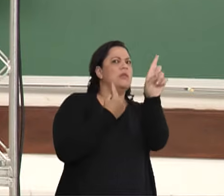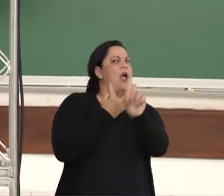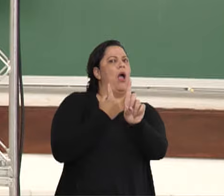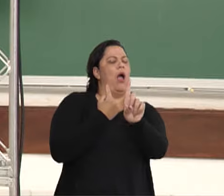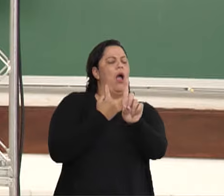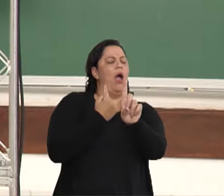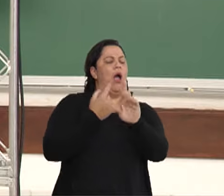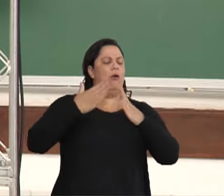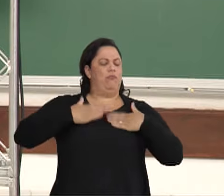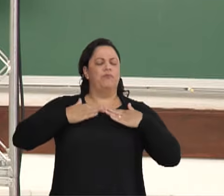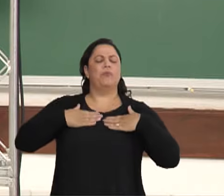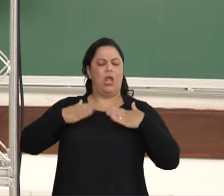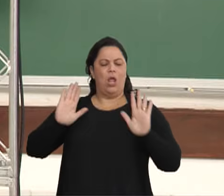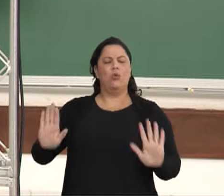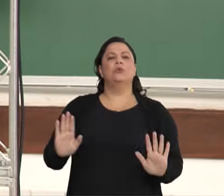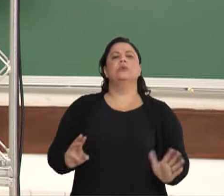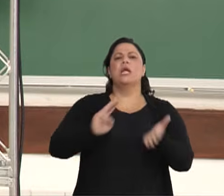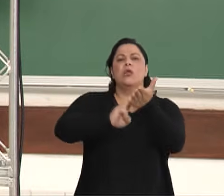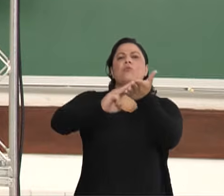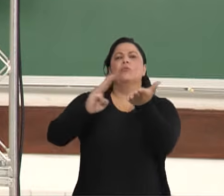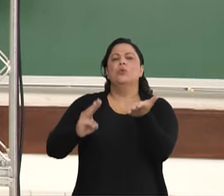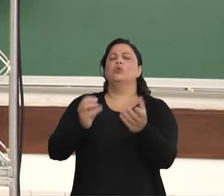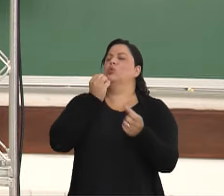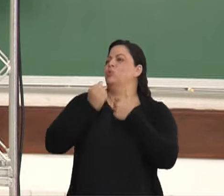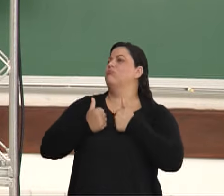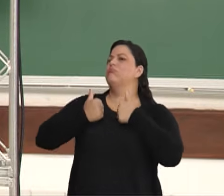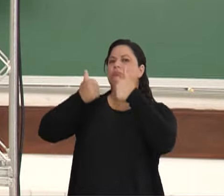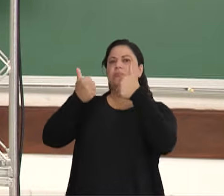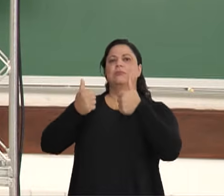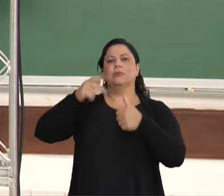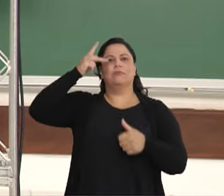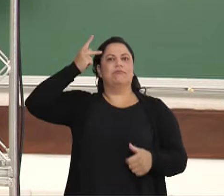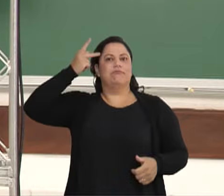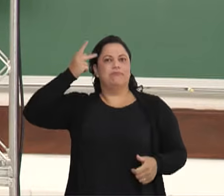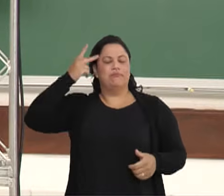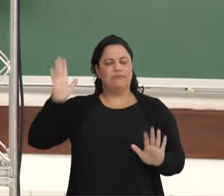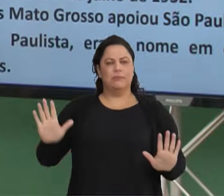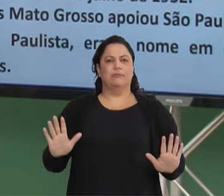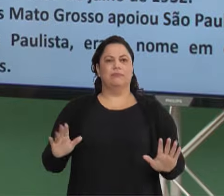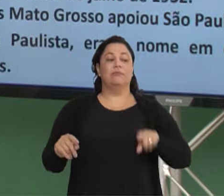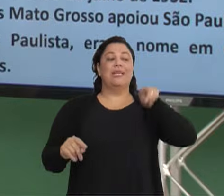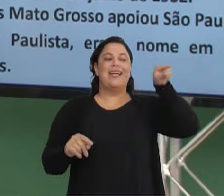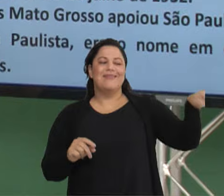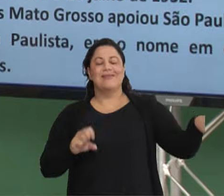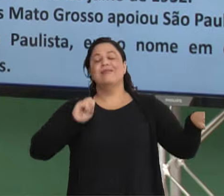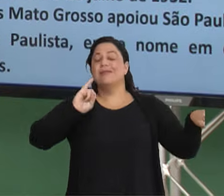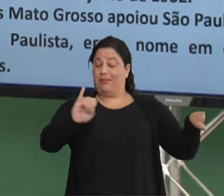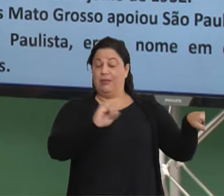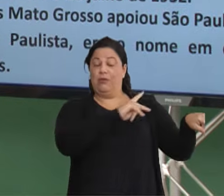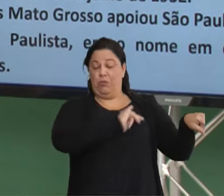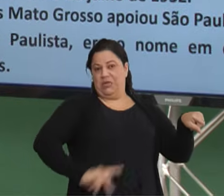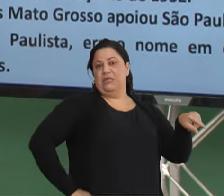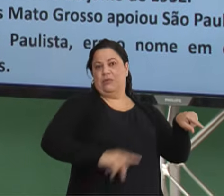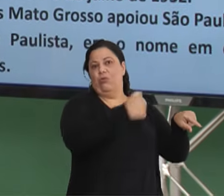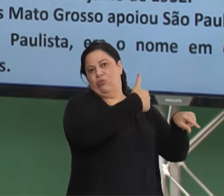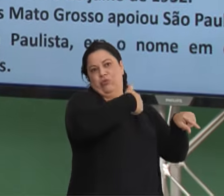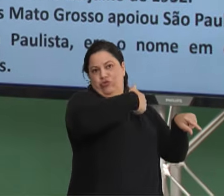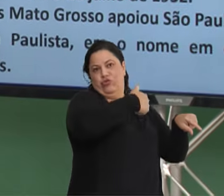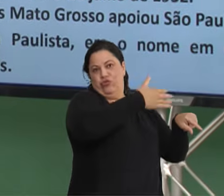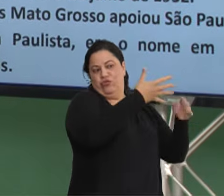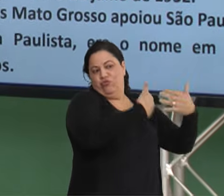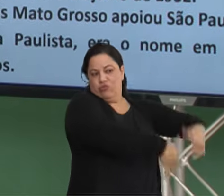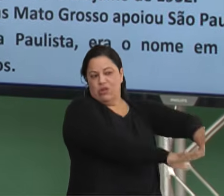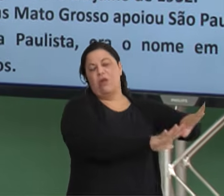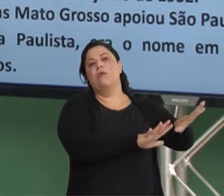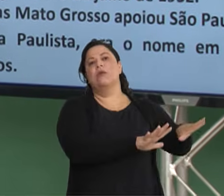nobre para brigar. E já que Getúlio não quer criar essa Constituição, ou não quer aceitar que os deputados criem a Constituição, São